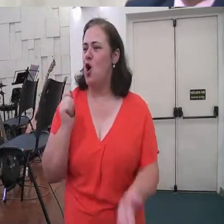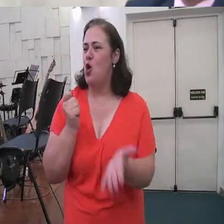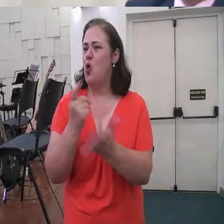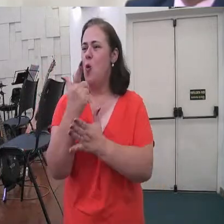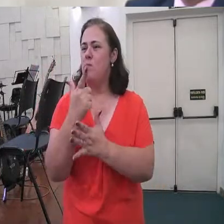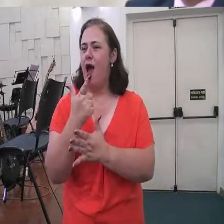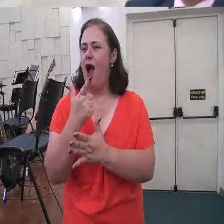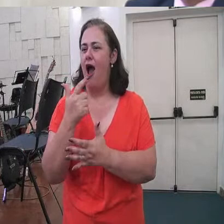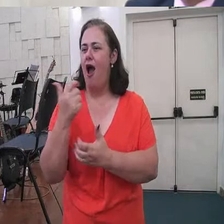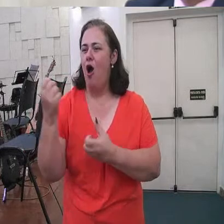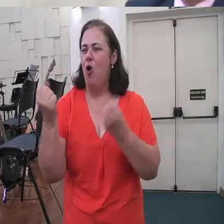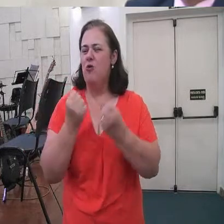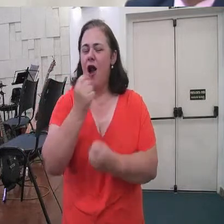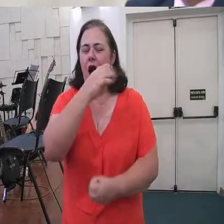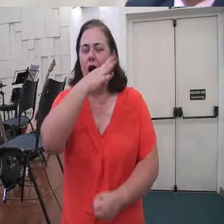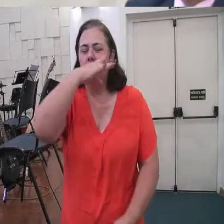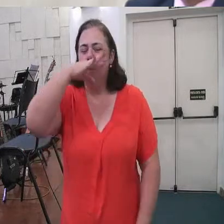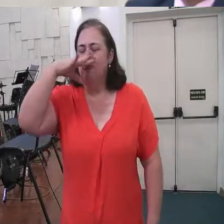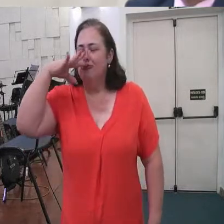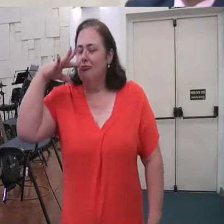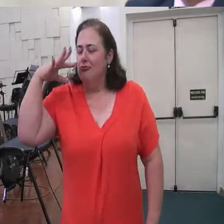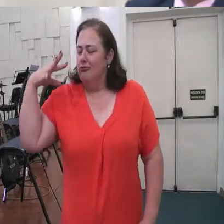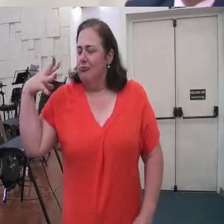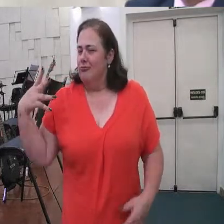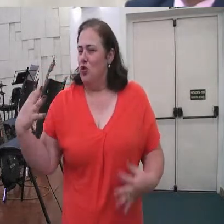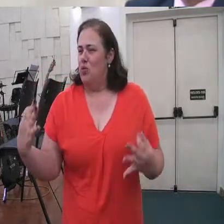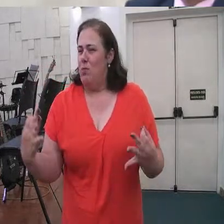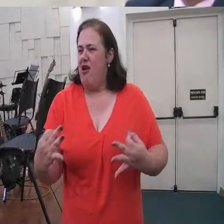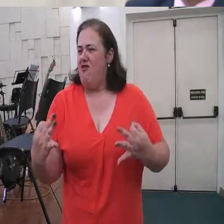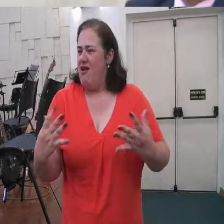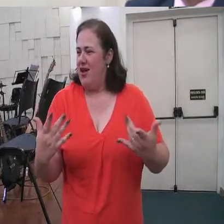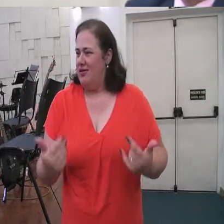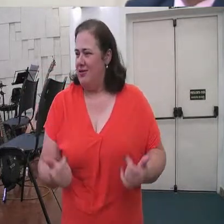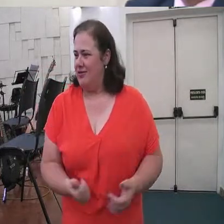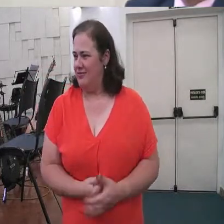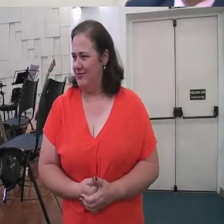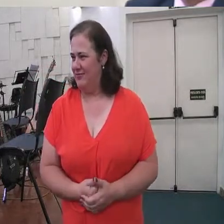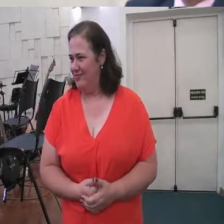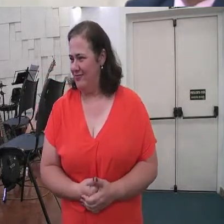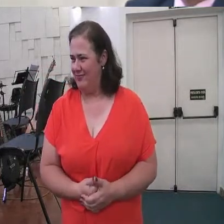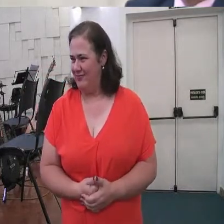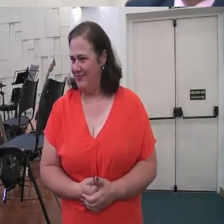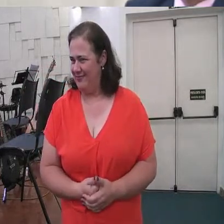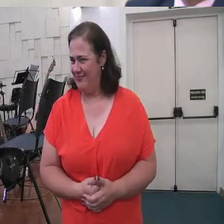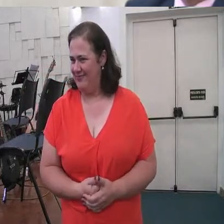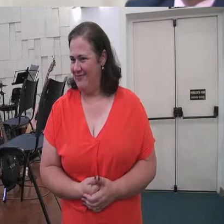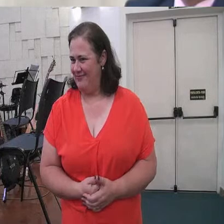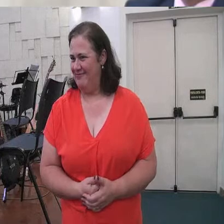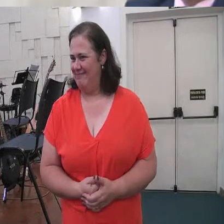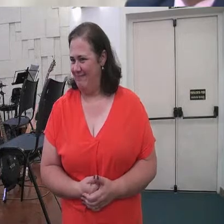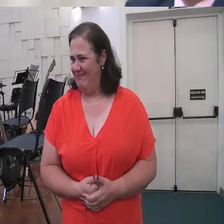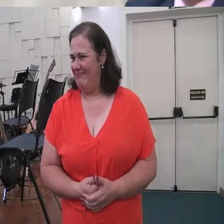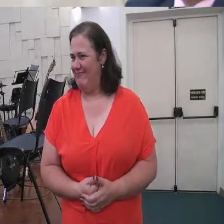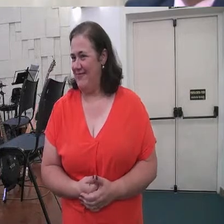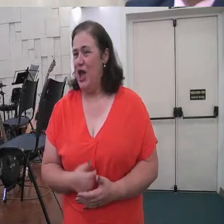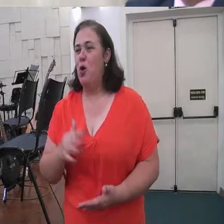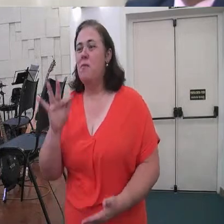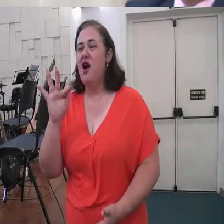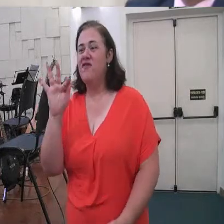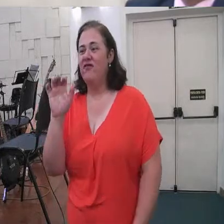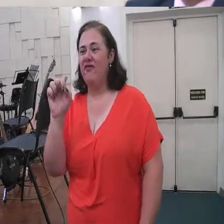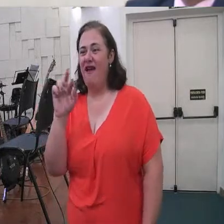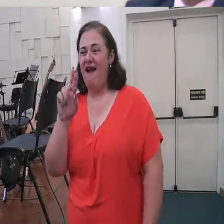o Senhor fica devendo para você. E aí Ele vai dar boa medida,